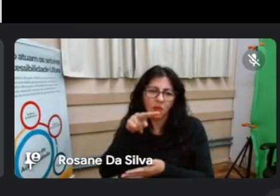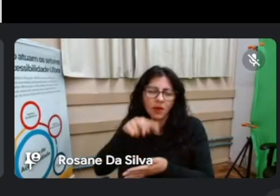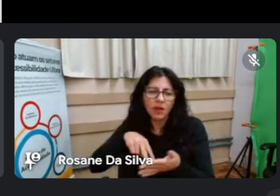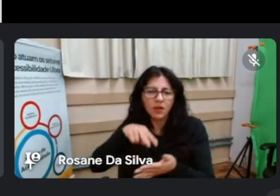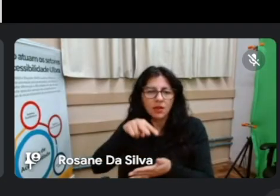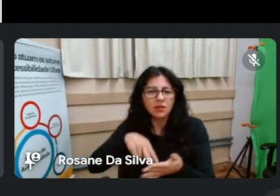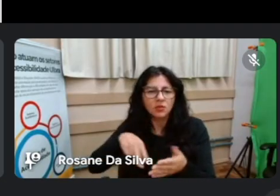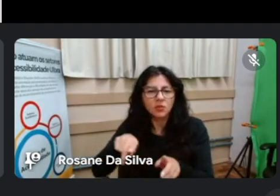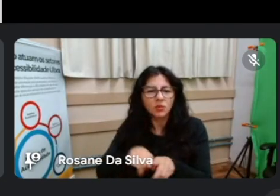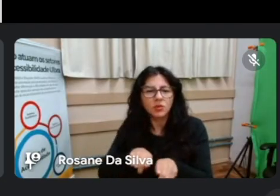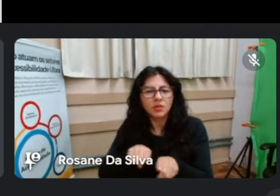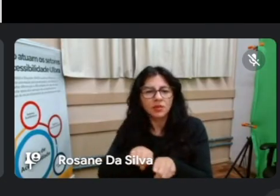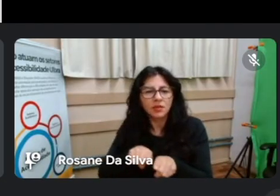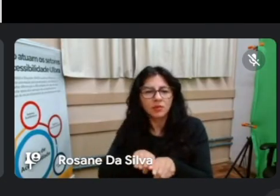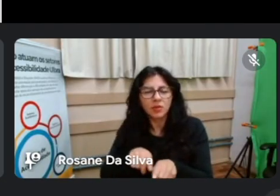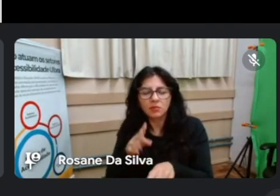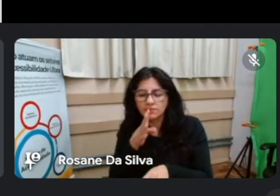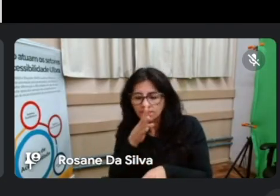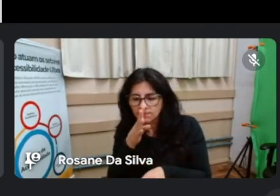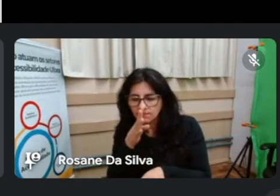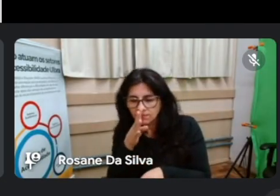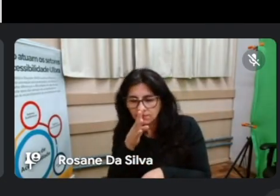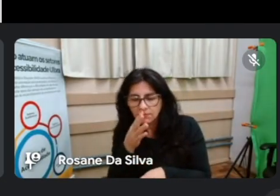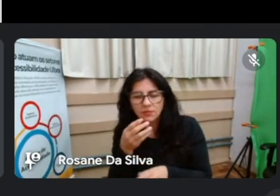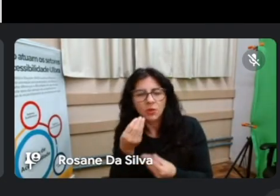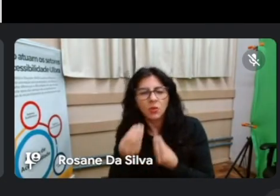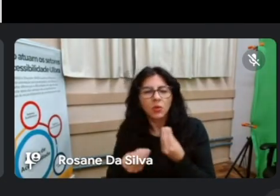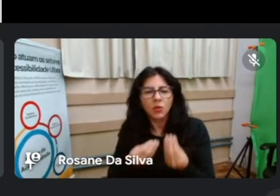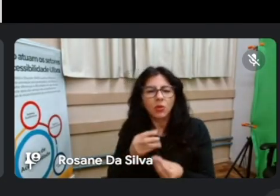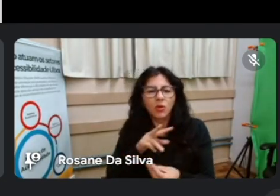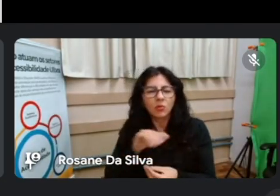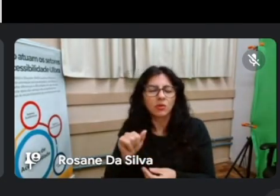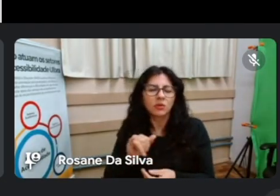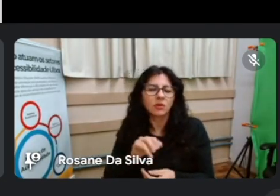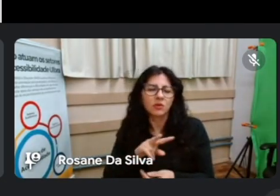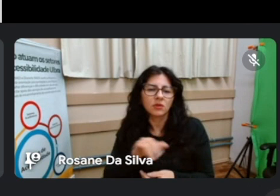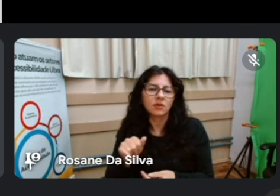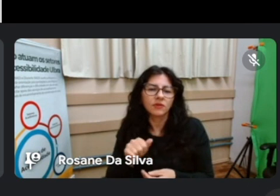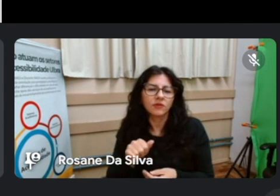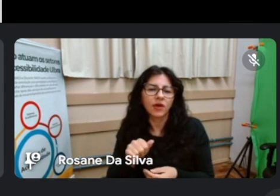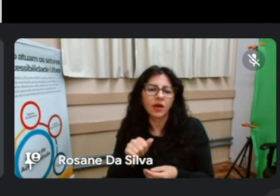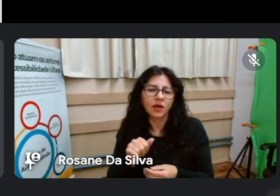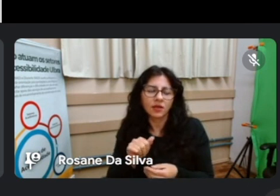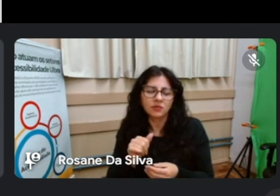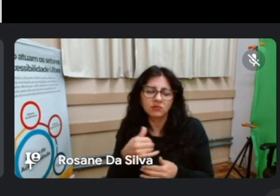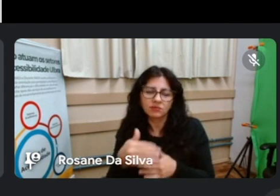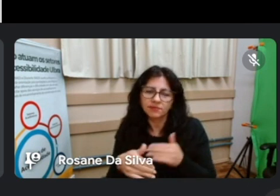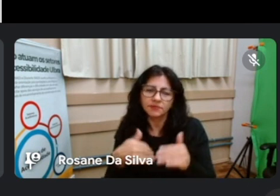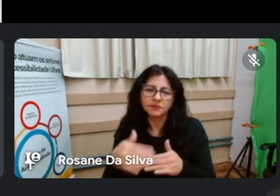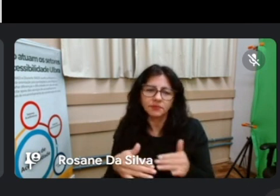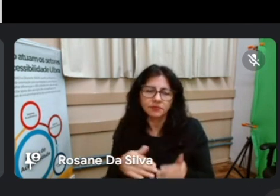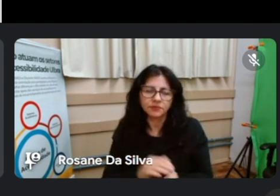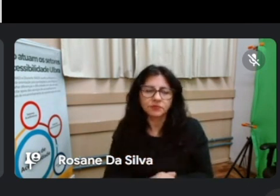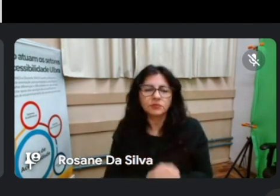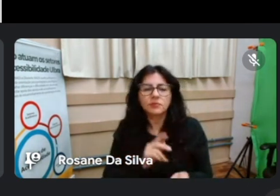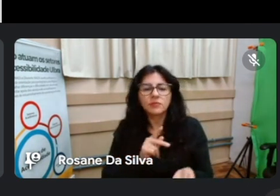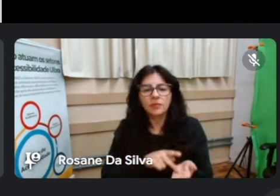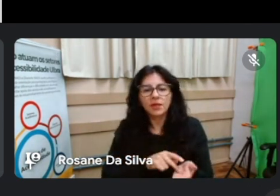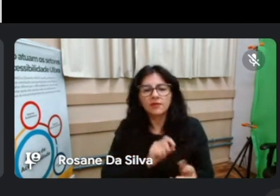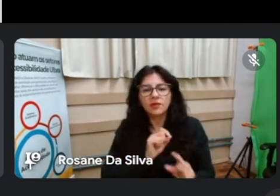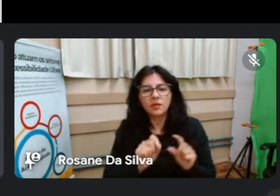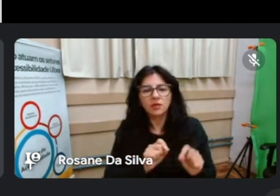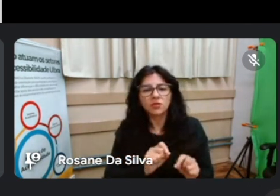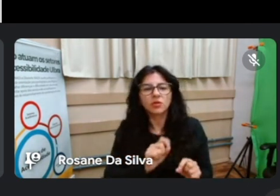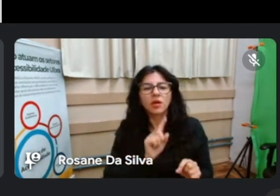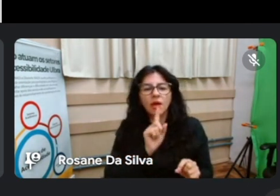para assim a familiaridade com o que a gente vai o que nós vamos conversar Então na verdade tratam-se